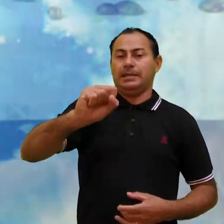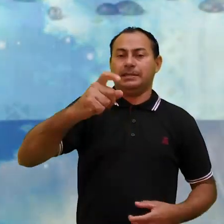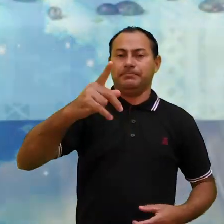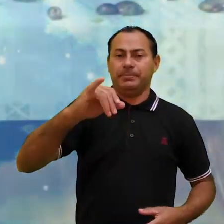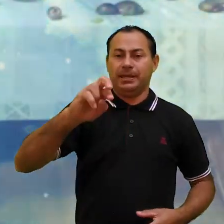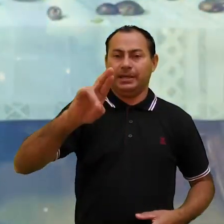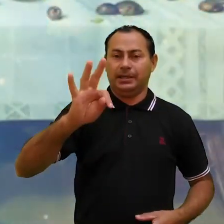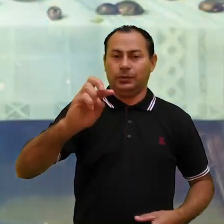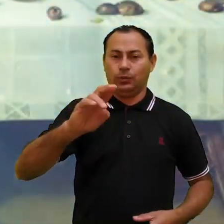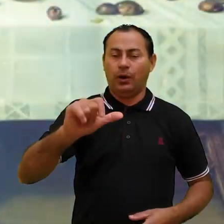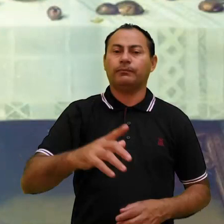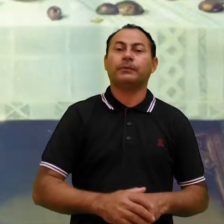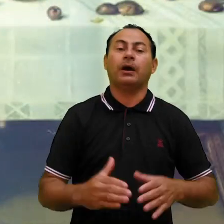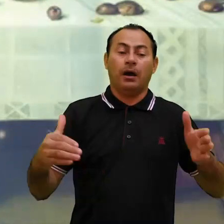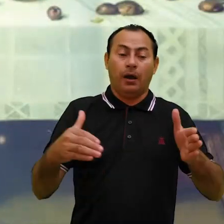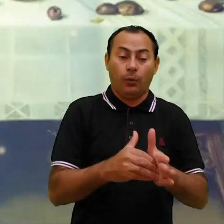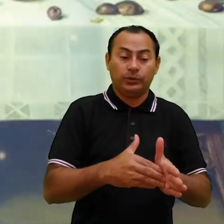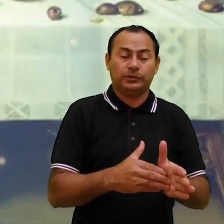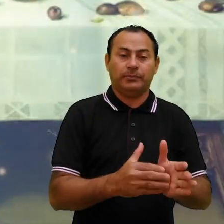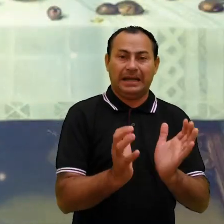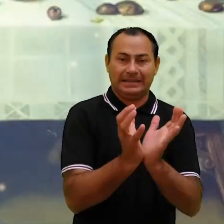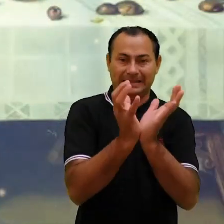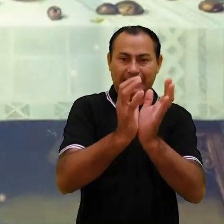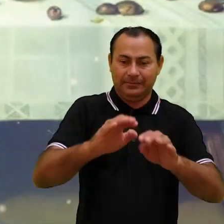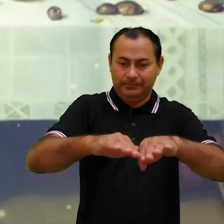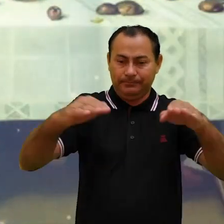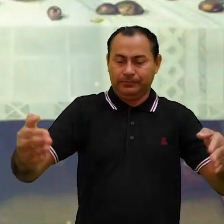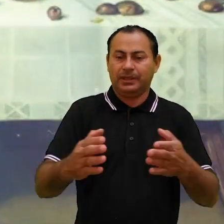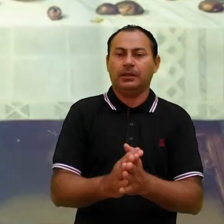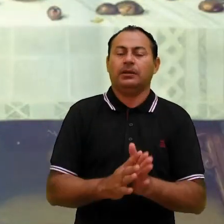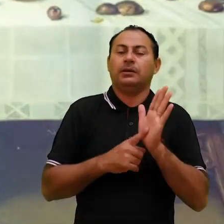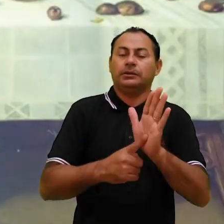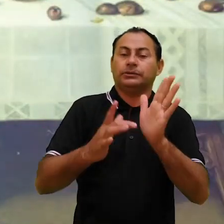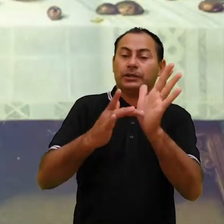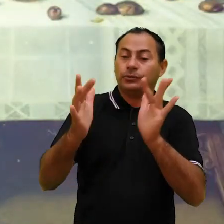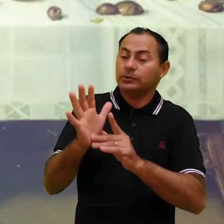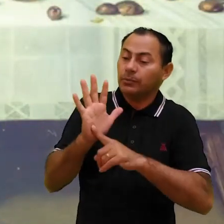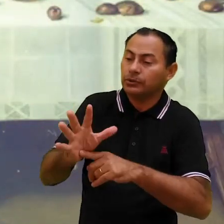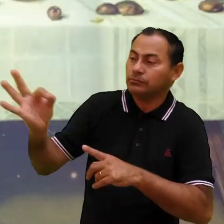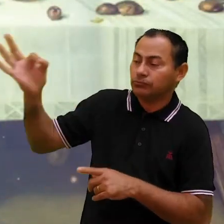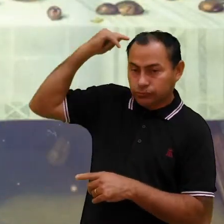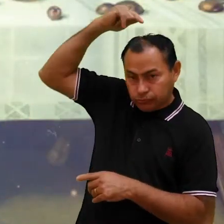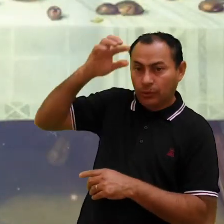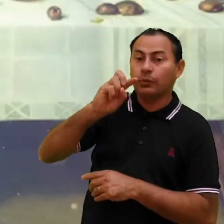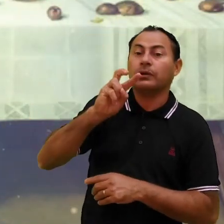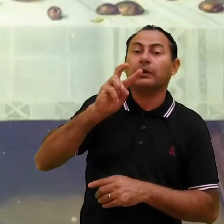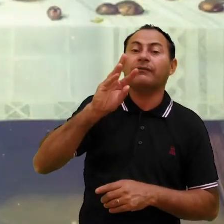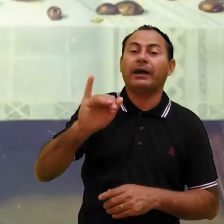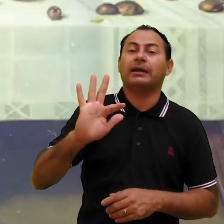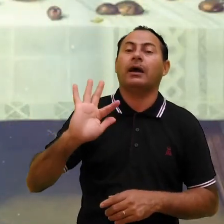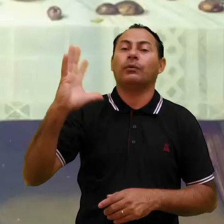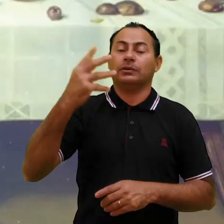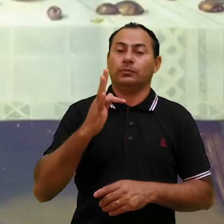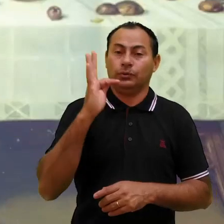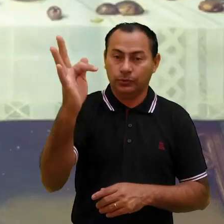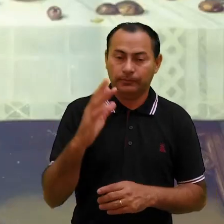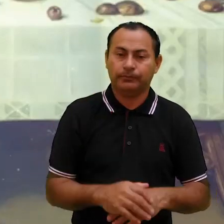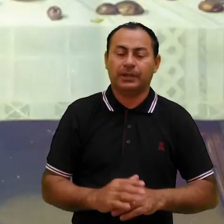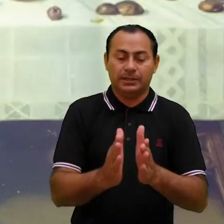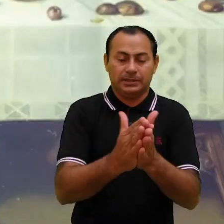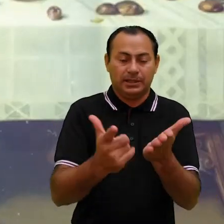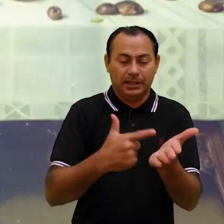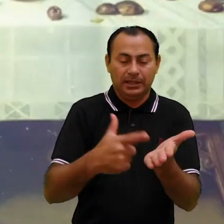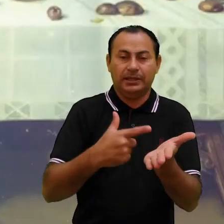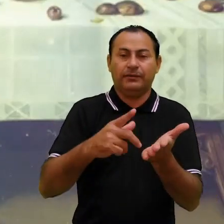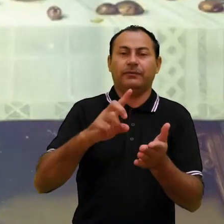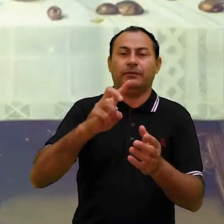da última ceia, Jesus disse que a função do Espírito Santo nos mostrar o que está por vir. Este livro trata essencialmente do que